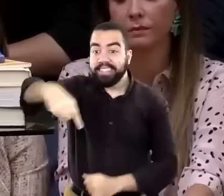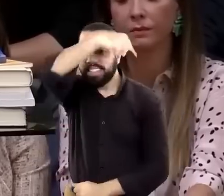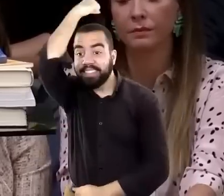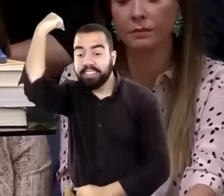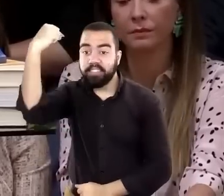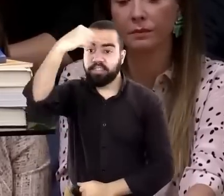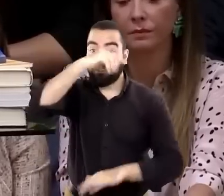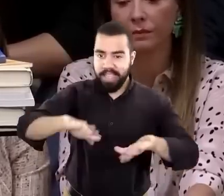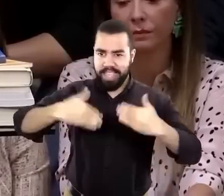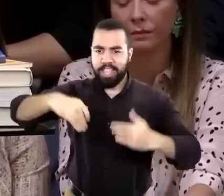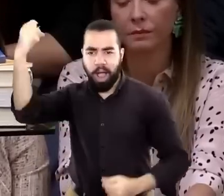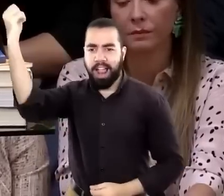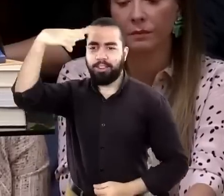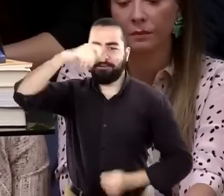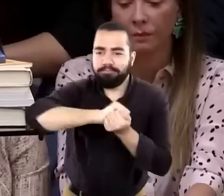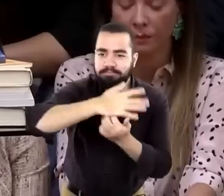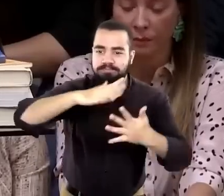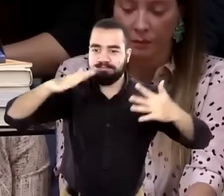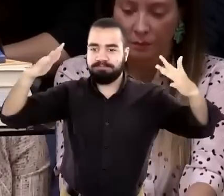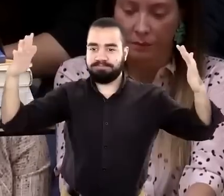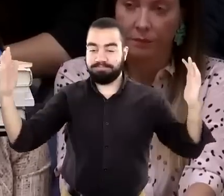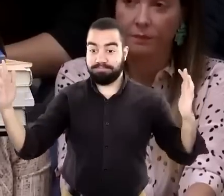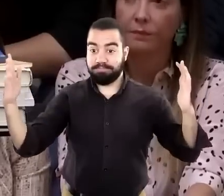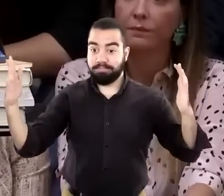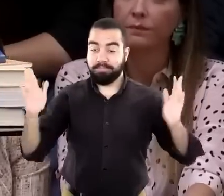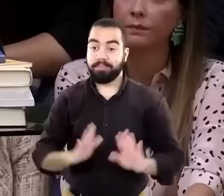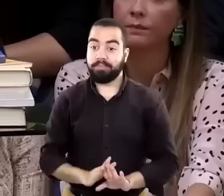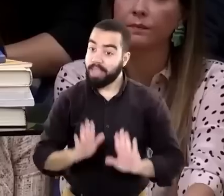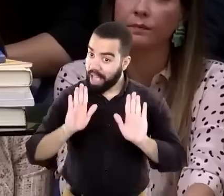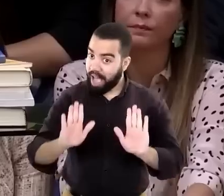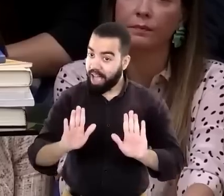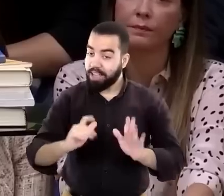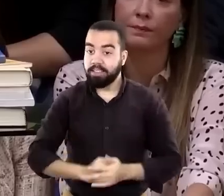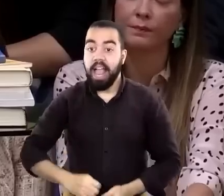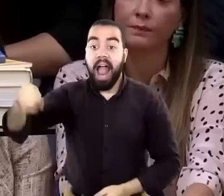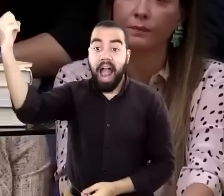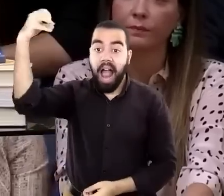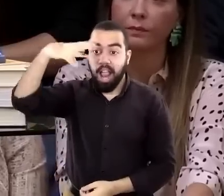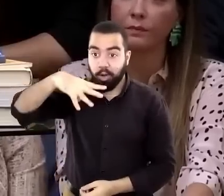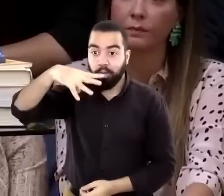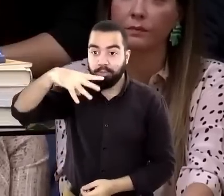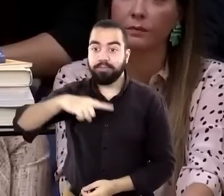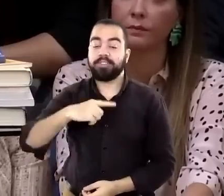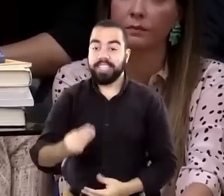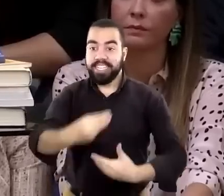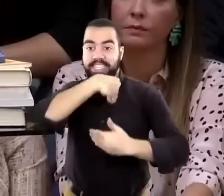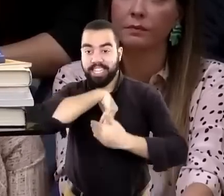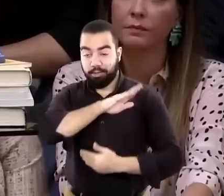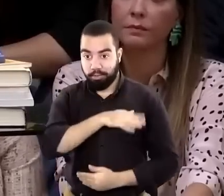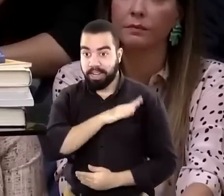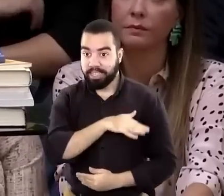santificação para que a luz possa resplandecer. Mas ainda, a luz que brilha em nós e através de nós